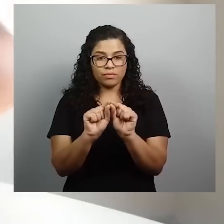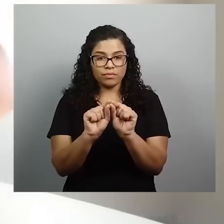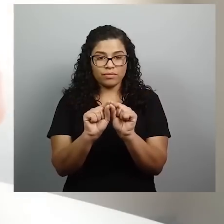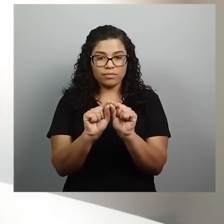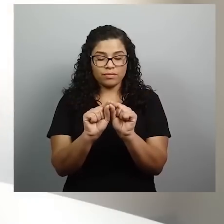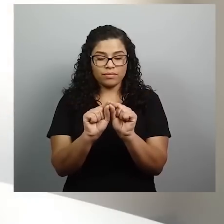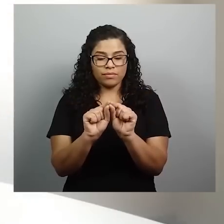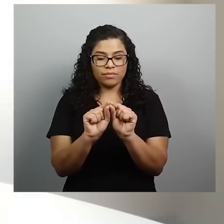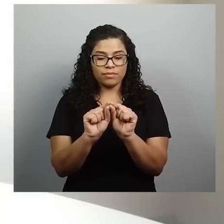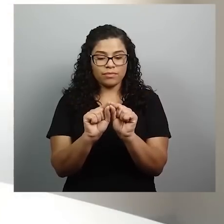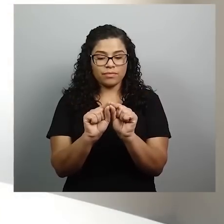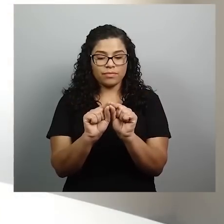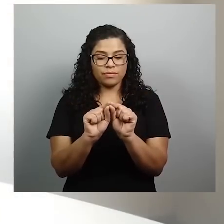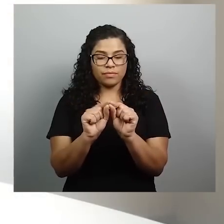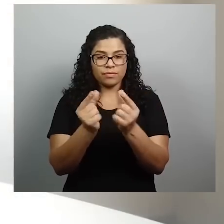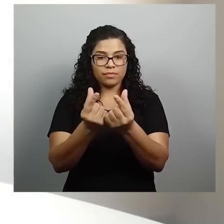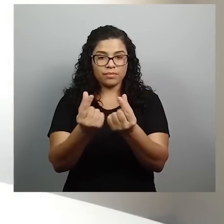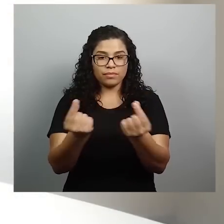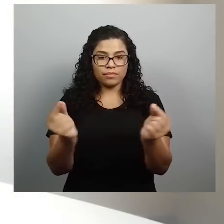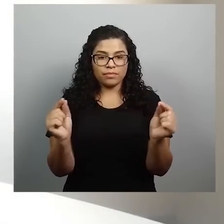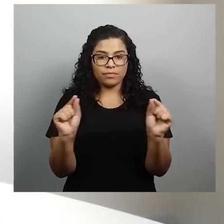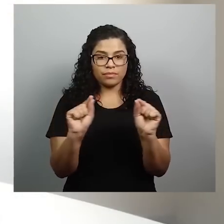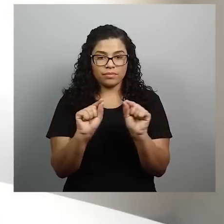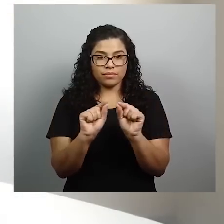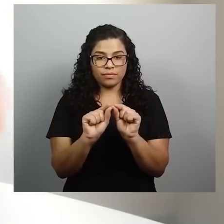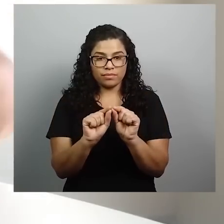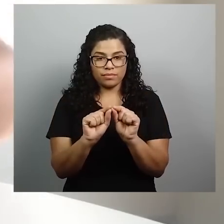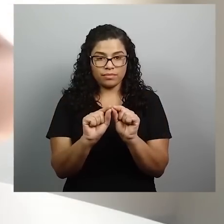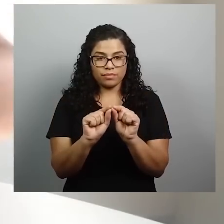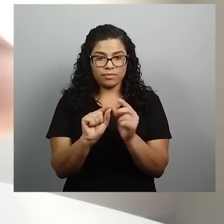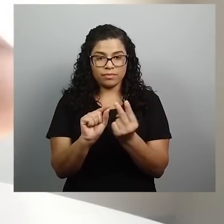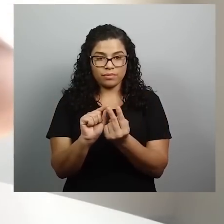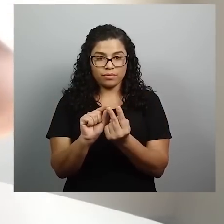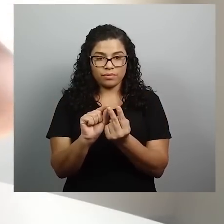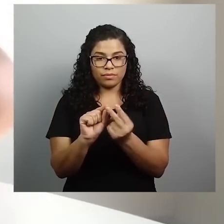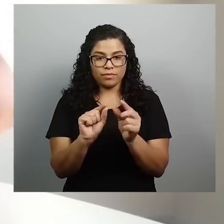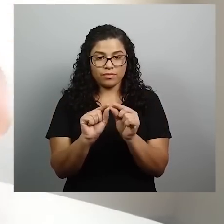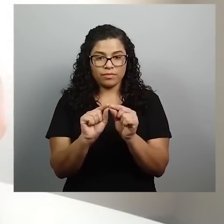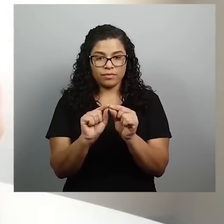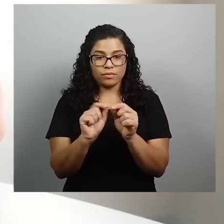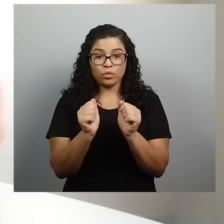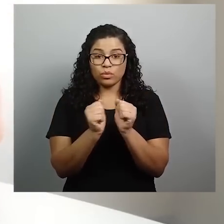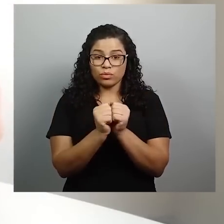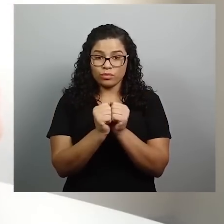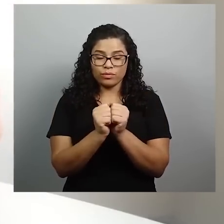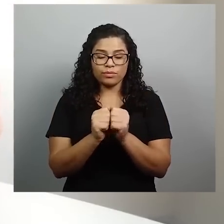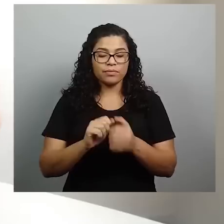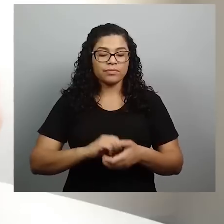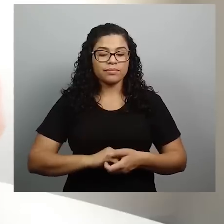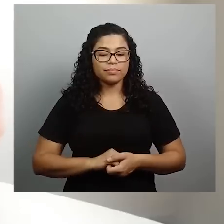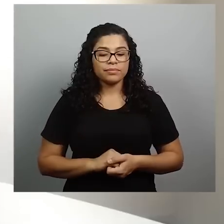virar e encaixar essas duas pontinhas aqui, ó.